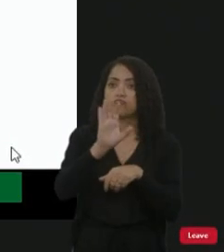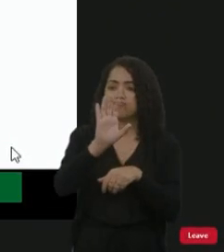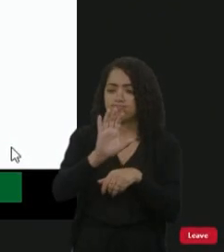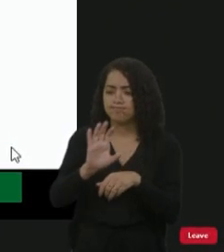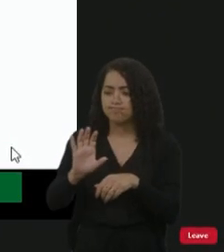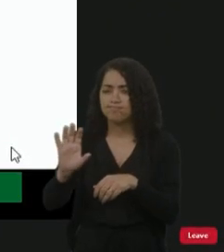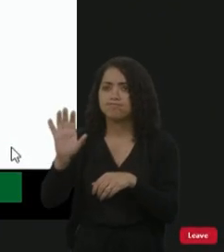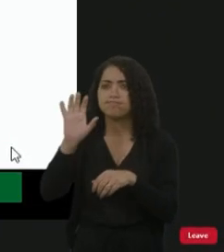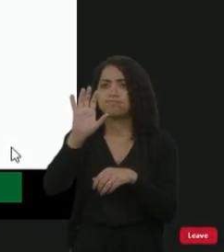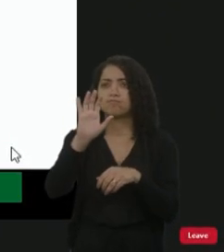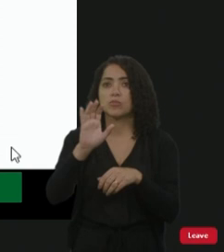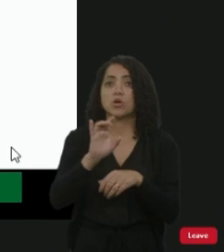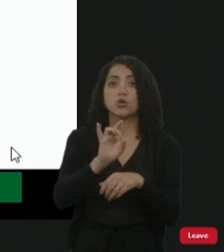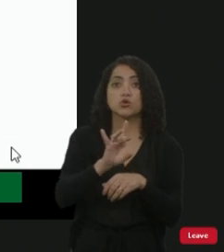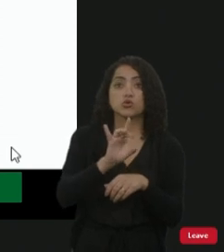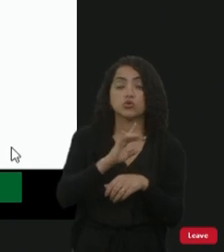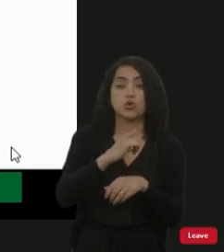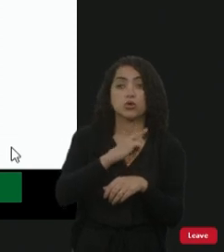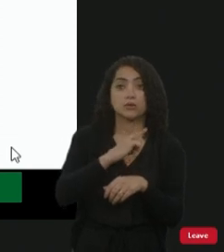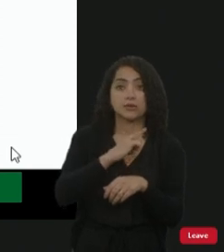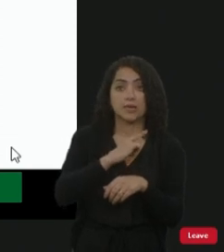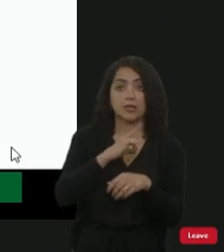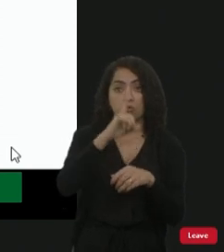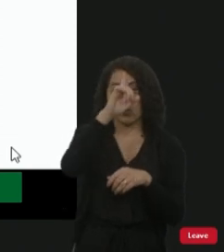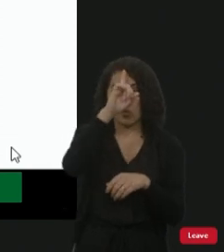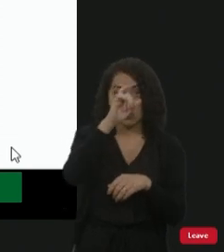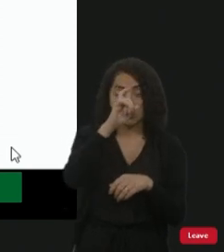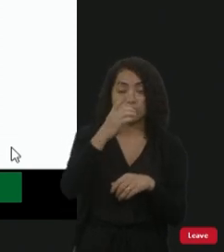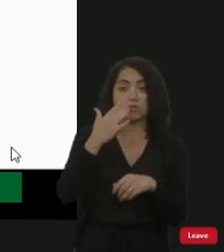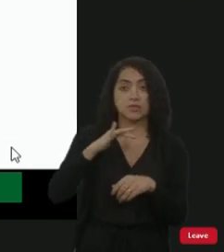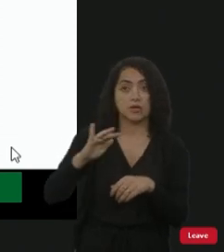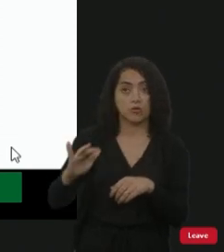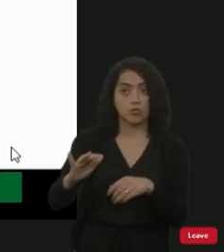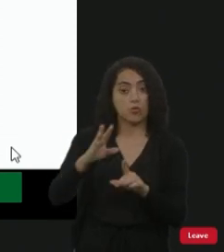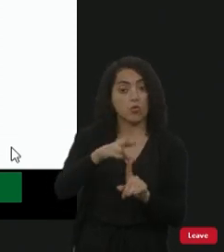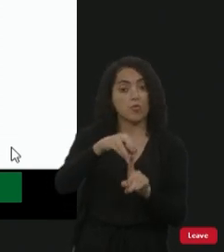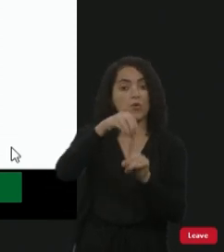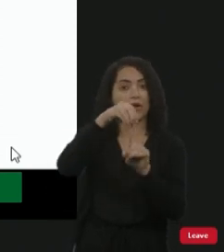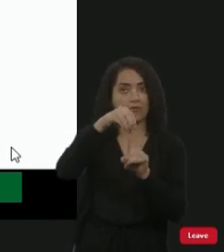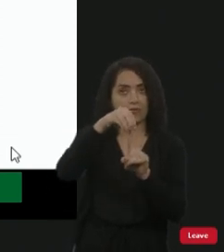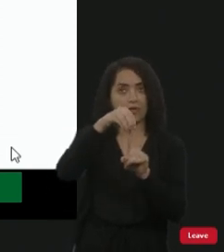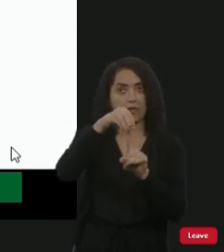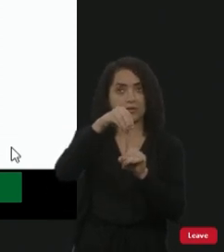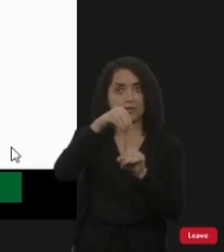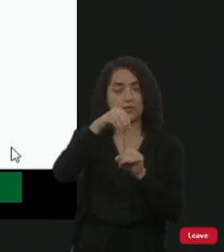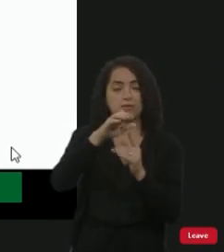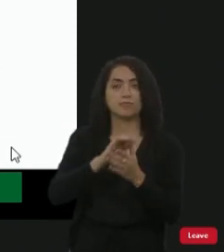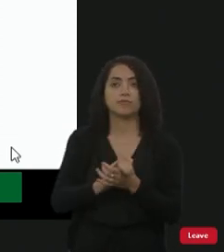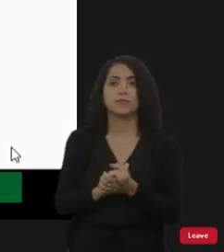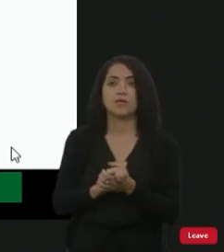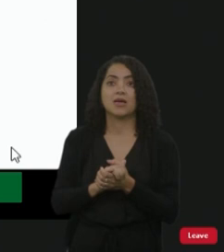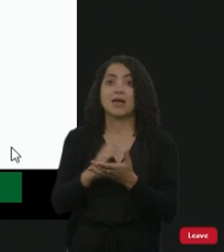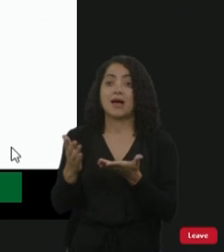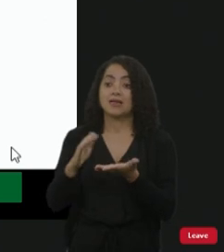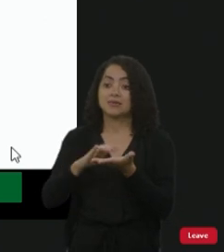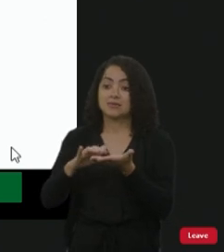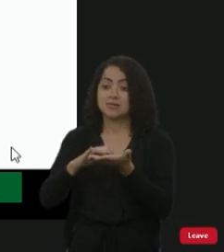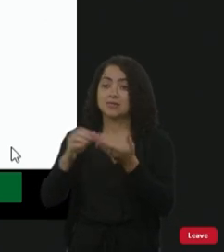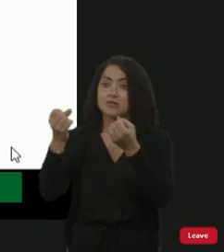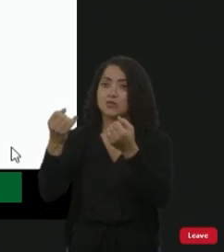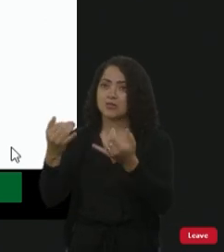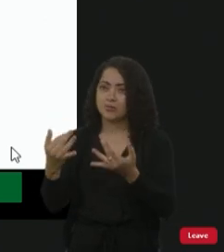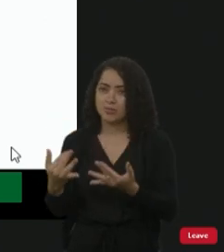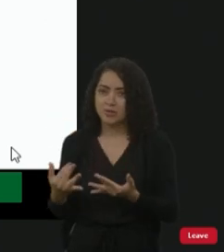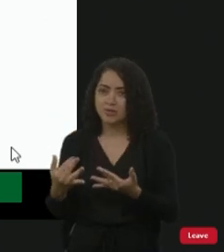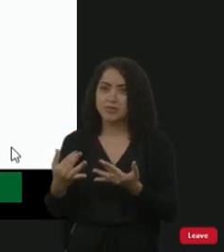só tem... o hospital infantil como referência. Aí a secretária falou dos centros especializados